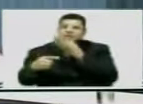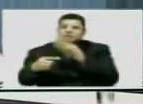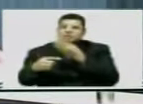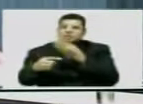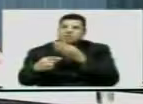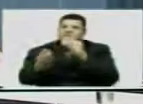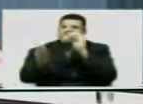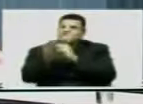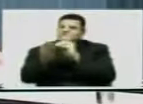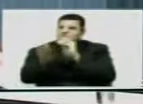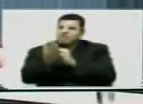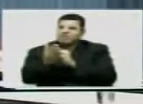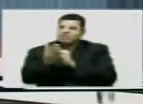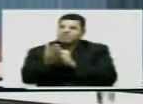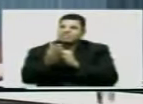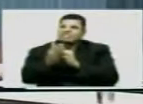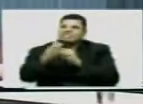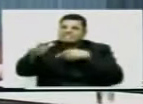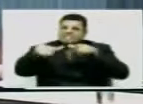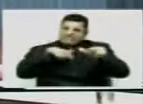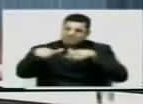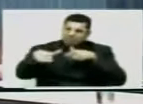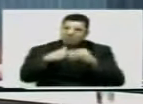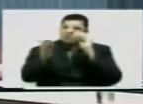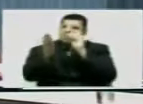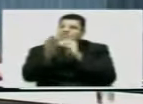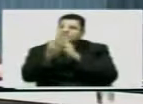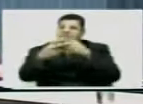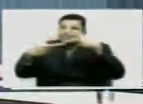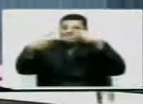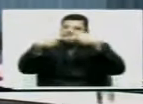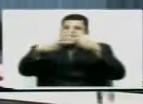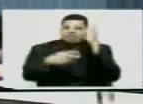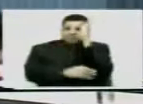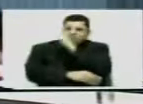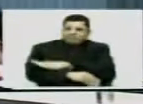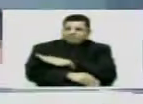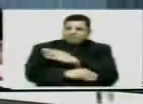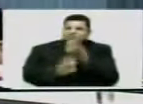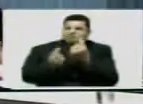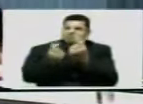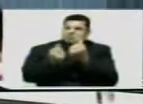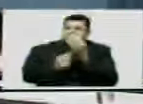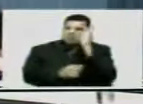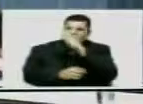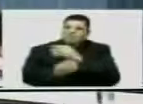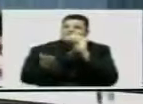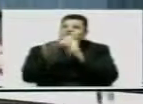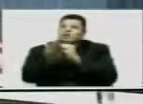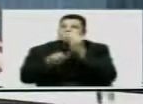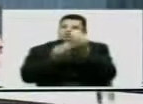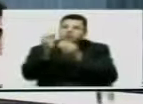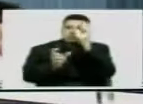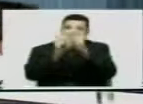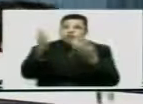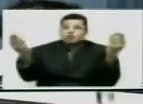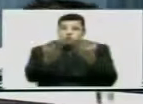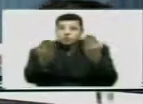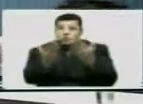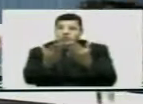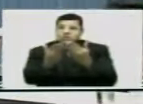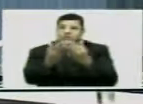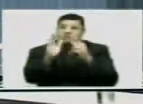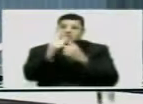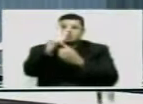a incompetência, com o descuido administrativo, com o maltrato com o dinheiro público. E hoje,